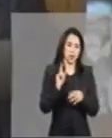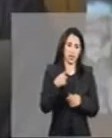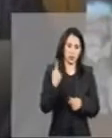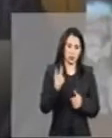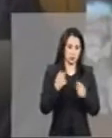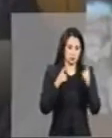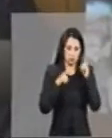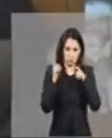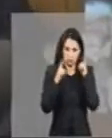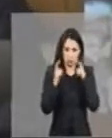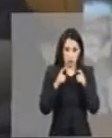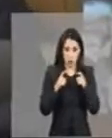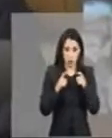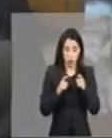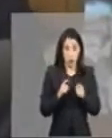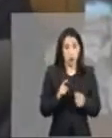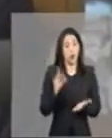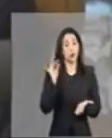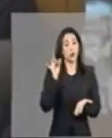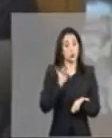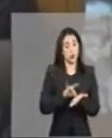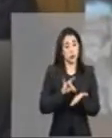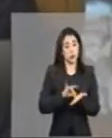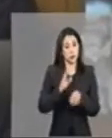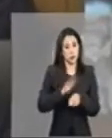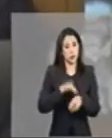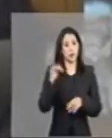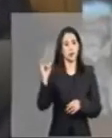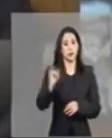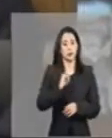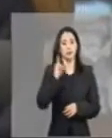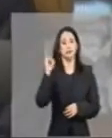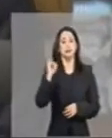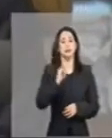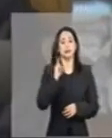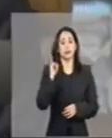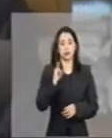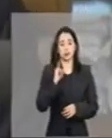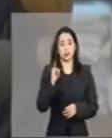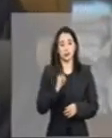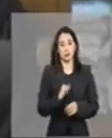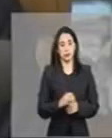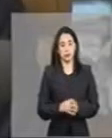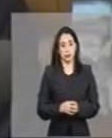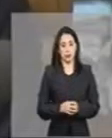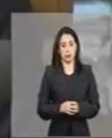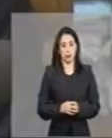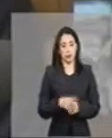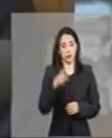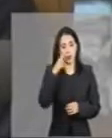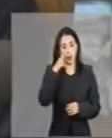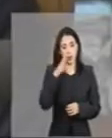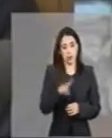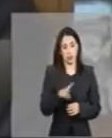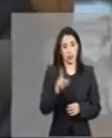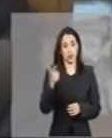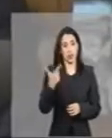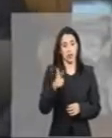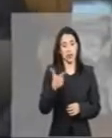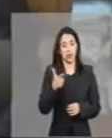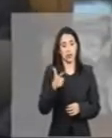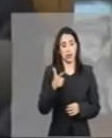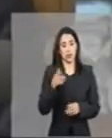a eiva, a mancha de ilicitude torna imprestável aquele